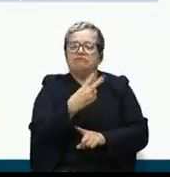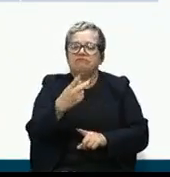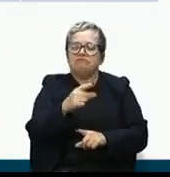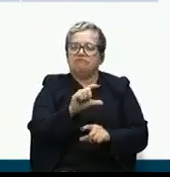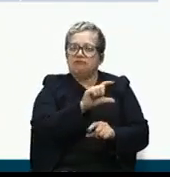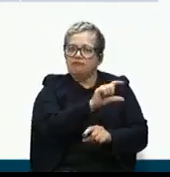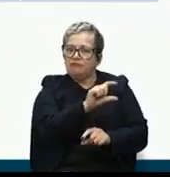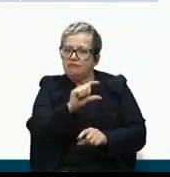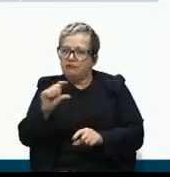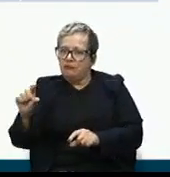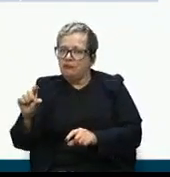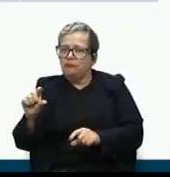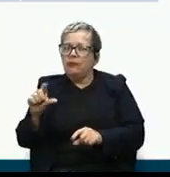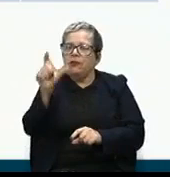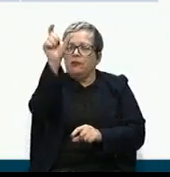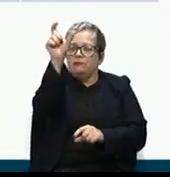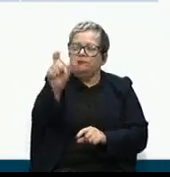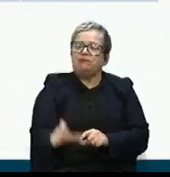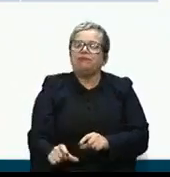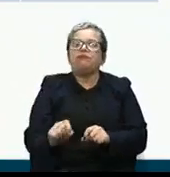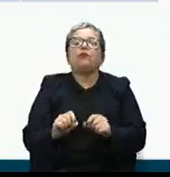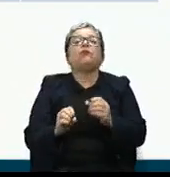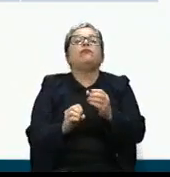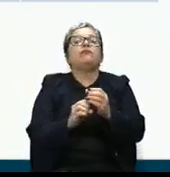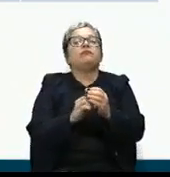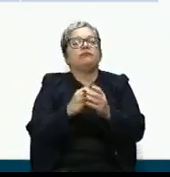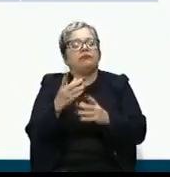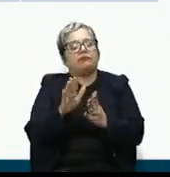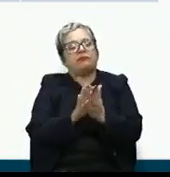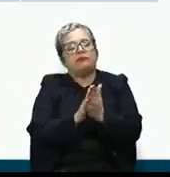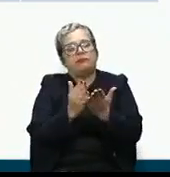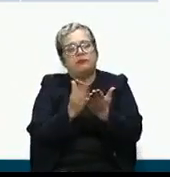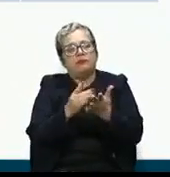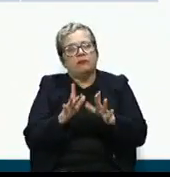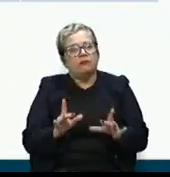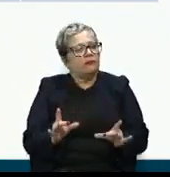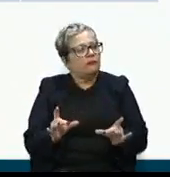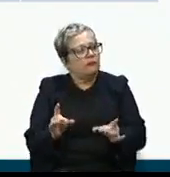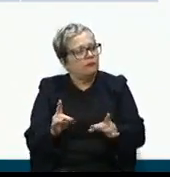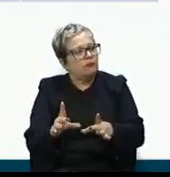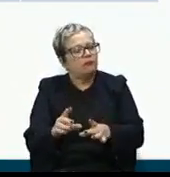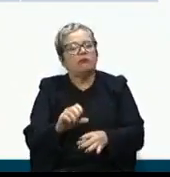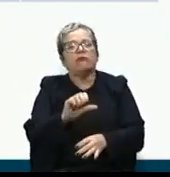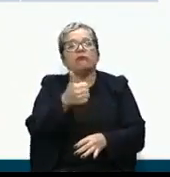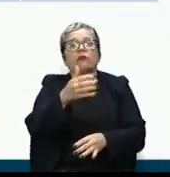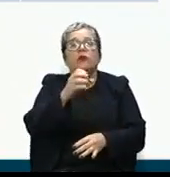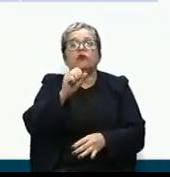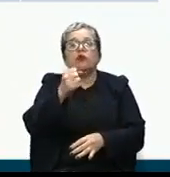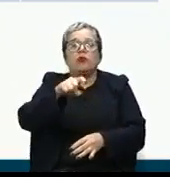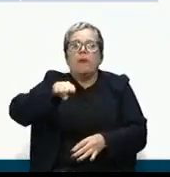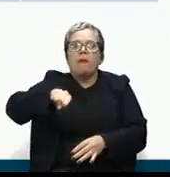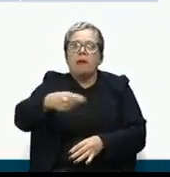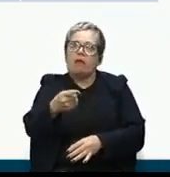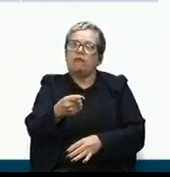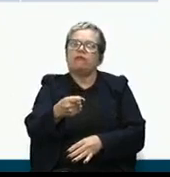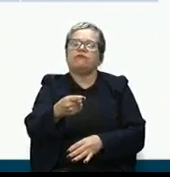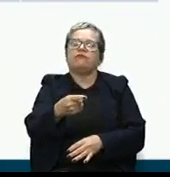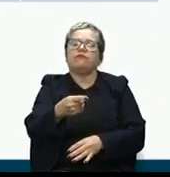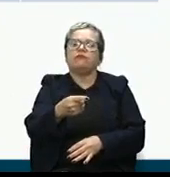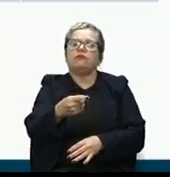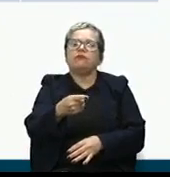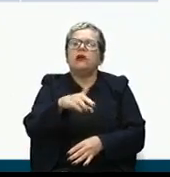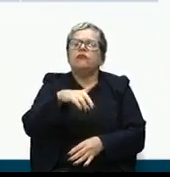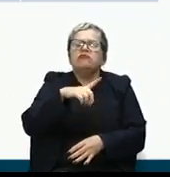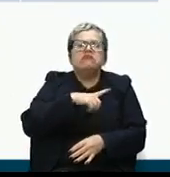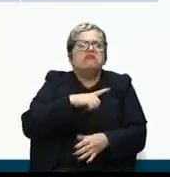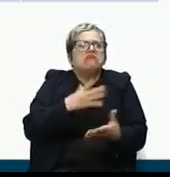na segunda coluna. Qual que é a quantidade de livros vendidos? 18 mil livros. Mas o que